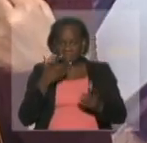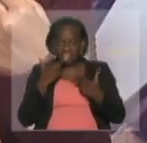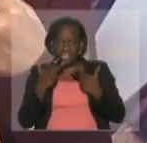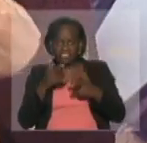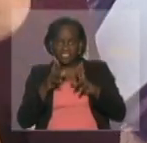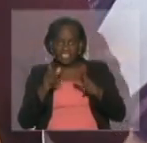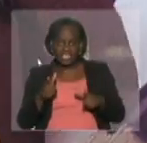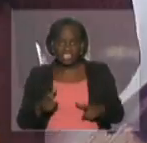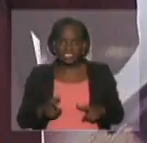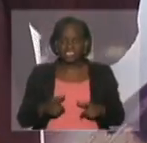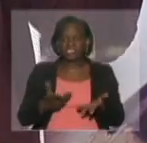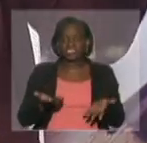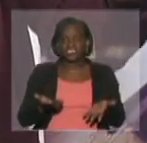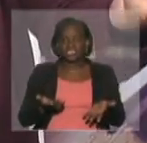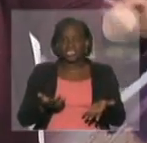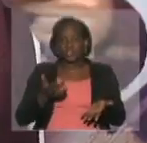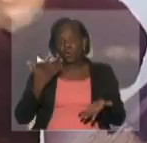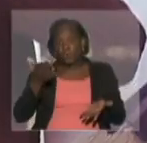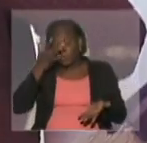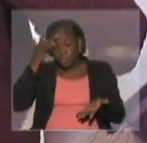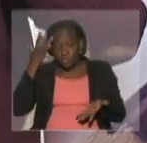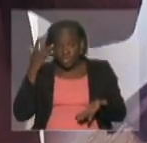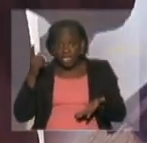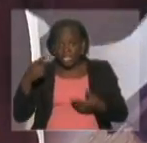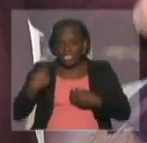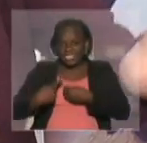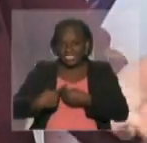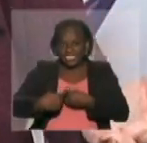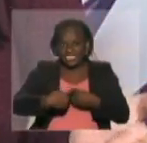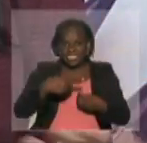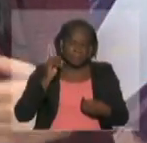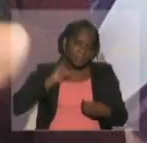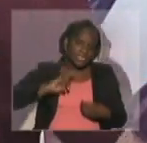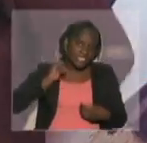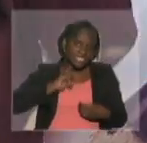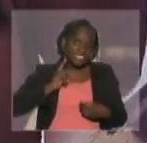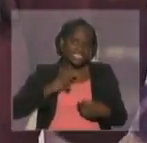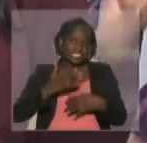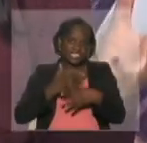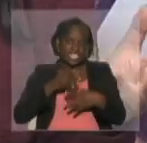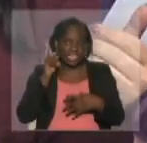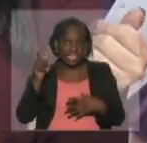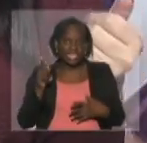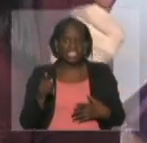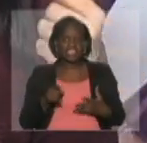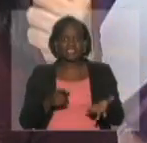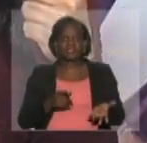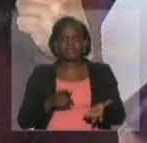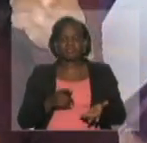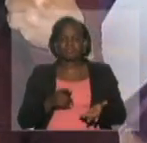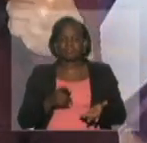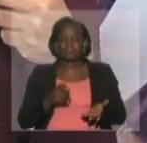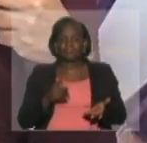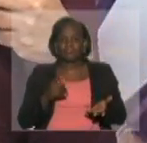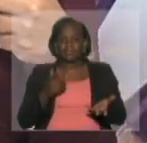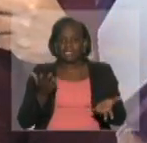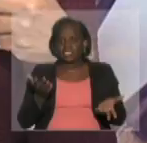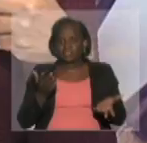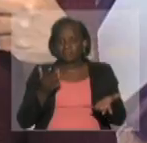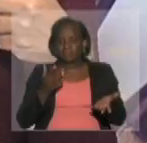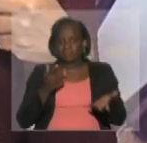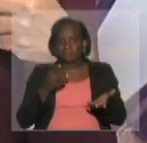de um jeito. A pessoa que veio do interior de uma cidade de Minas Gerais